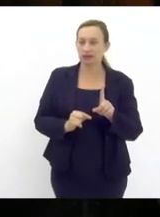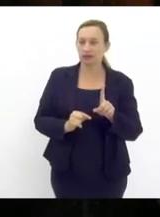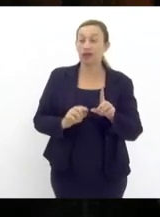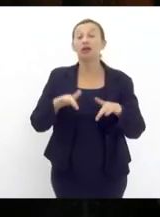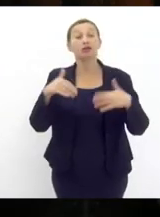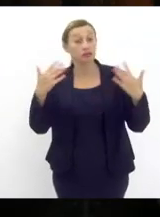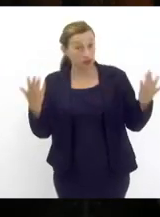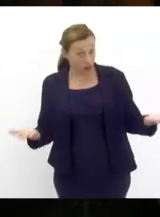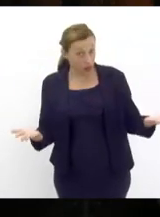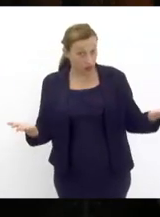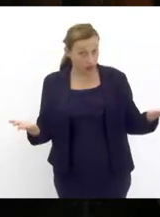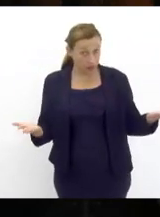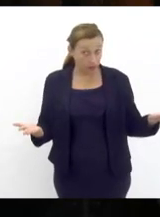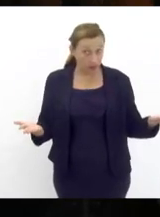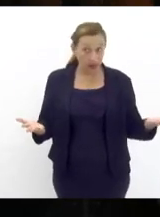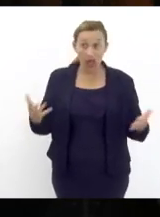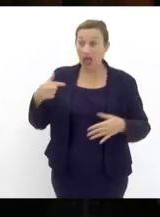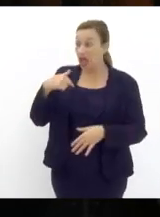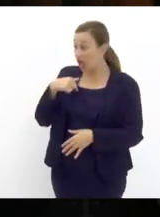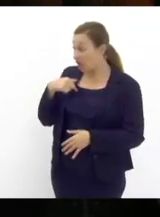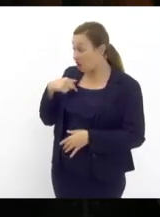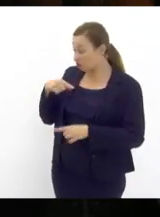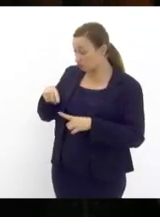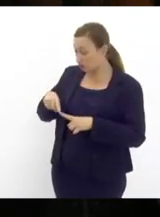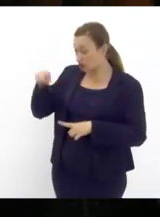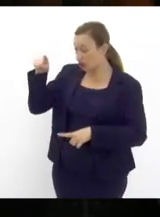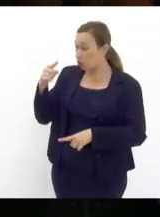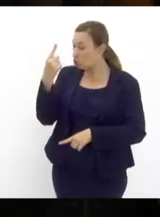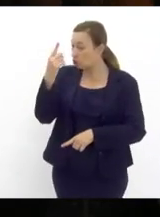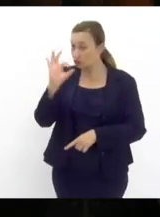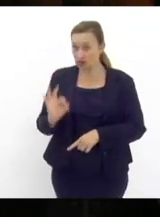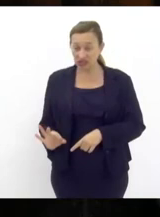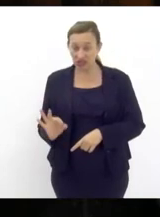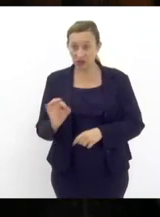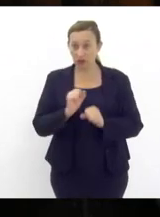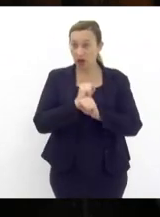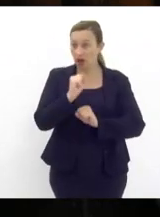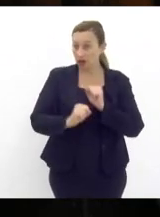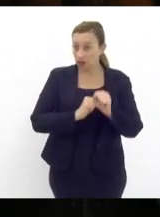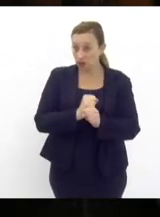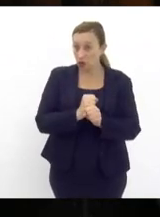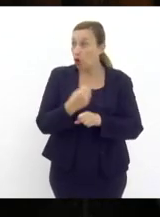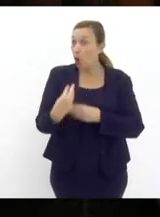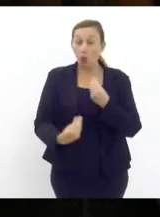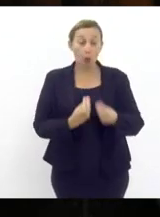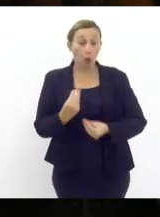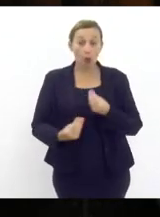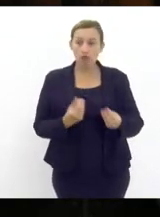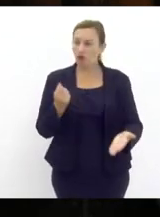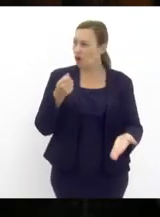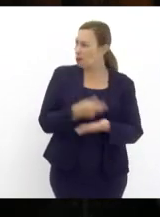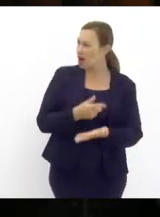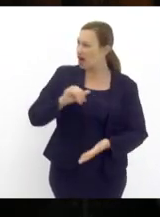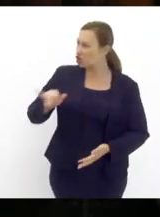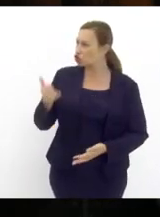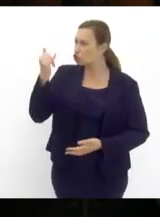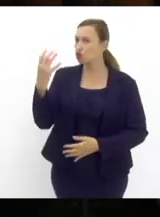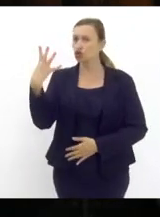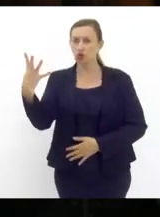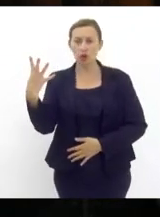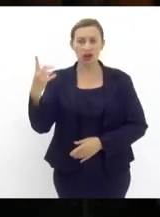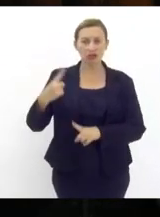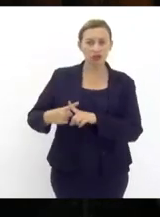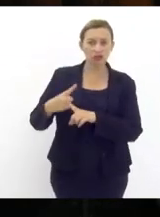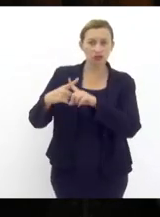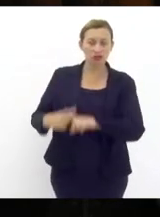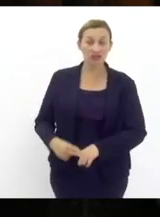se eu tô crescendo a um por cento ao ano como é que eu vou pagar juro de quatro quatro